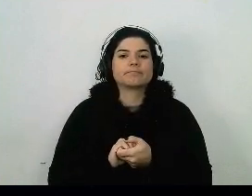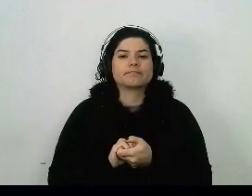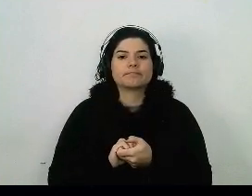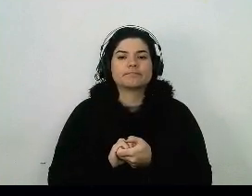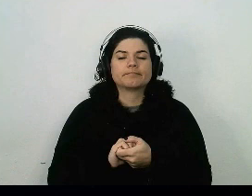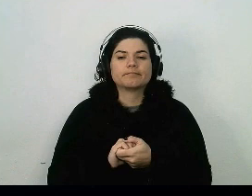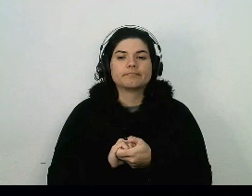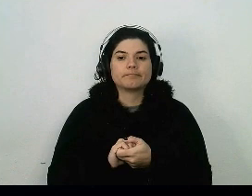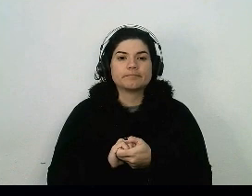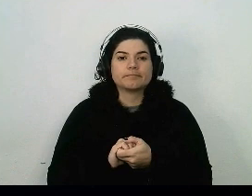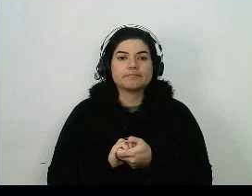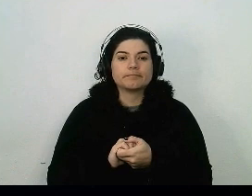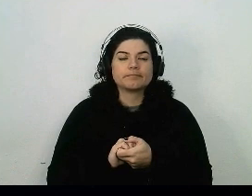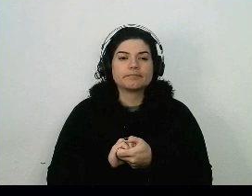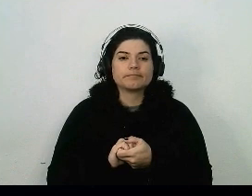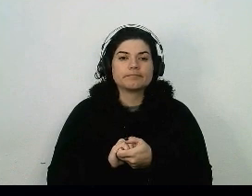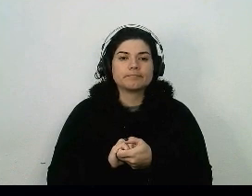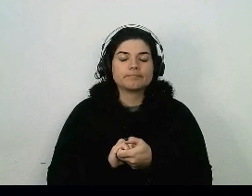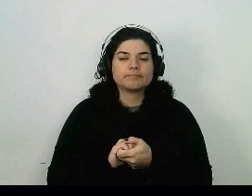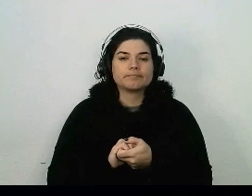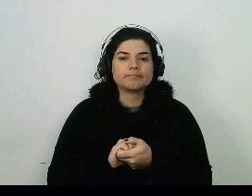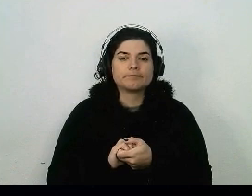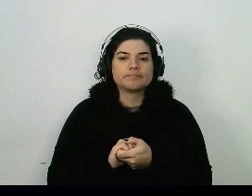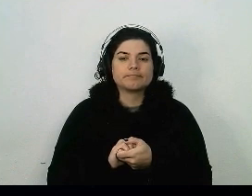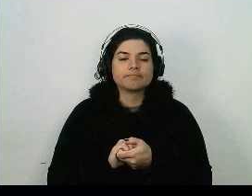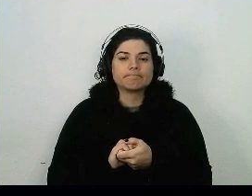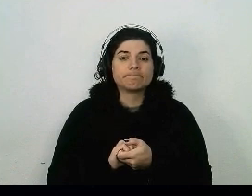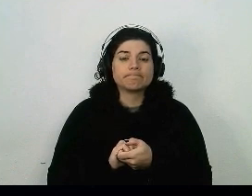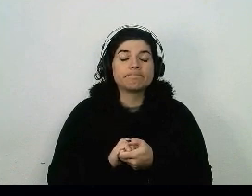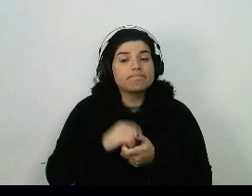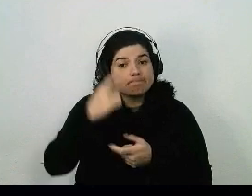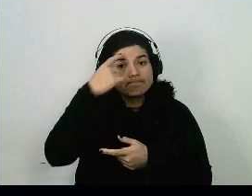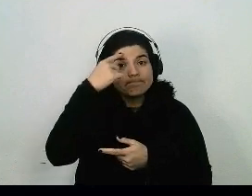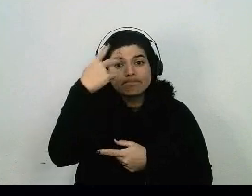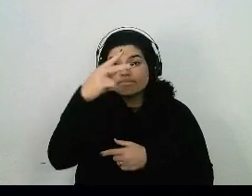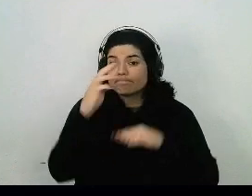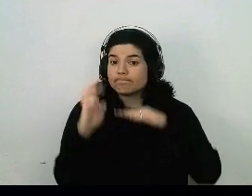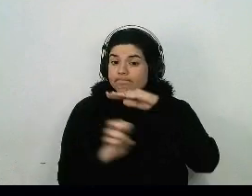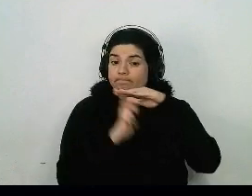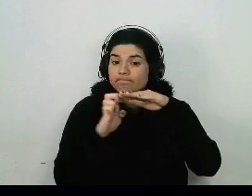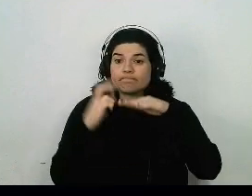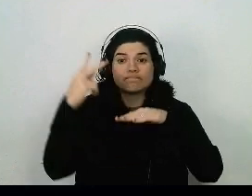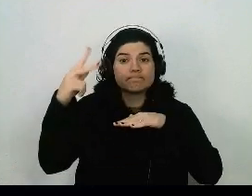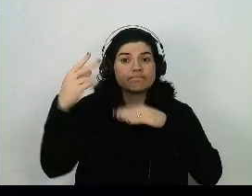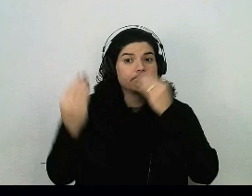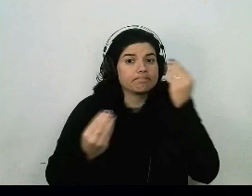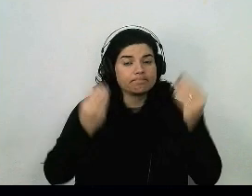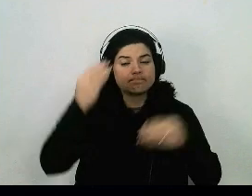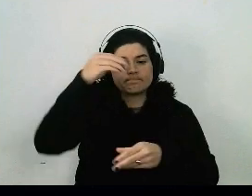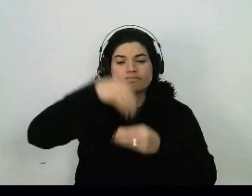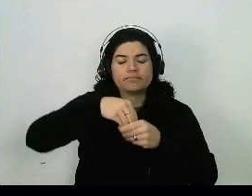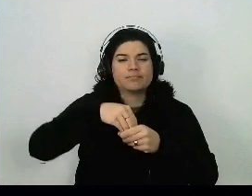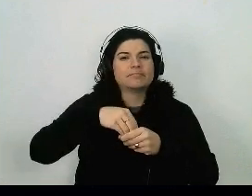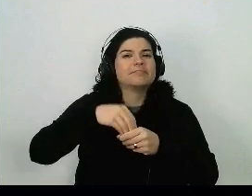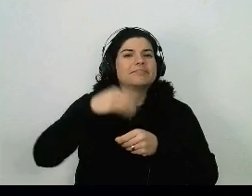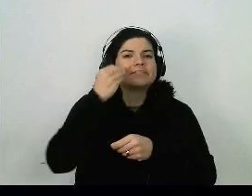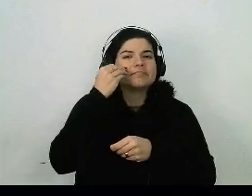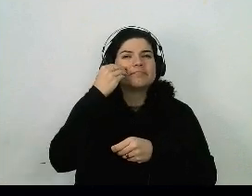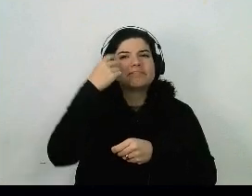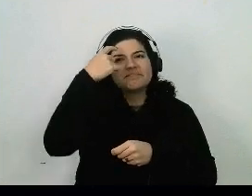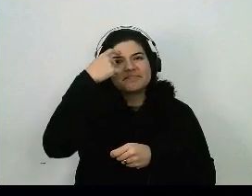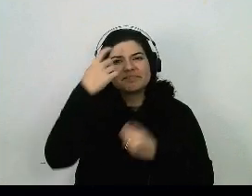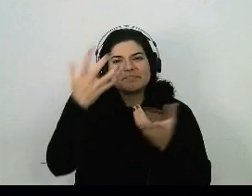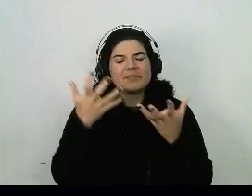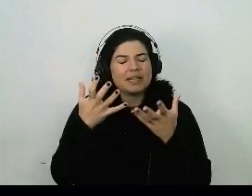sempre considera a realidade da sua empresa não adianta ignorar é a realidade da empresa a gente querer fazer estado da arte logo de cara